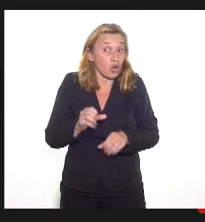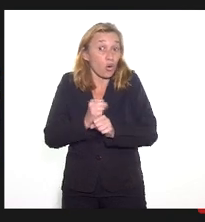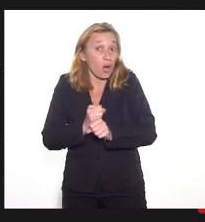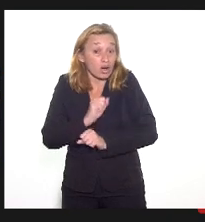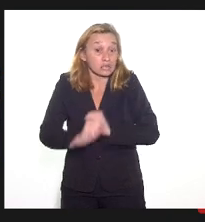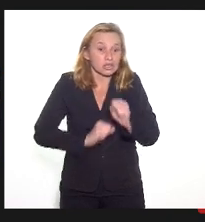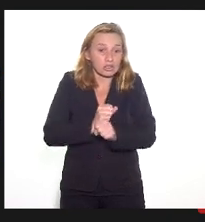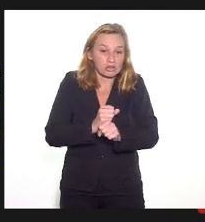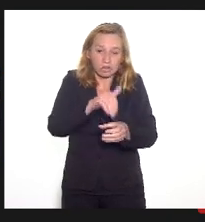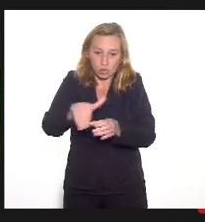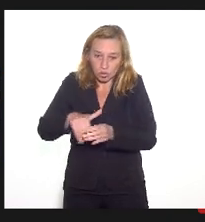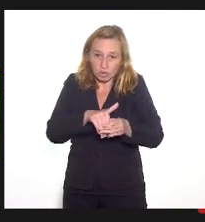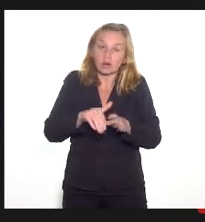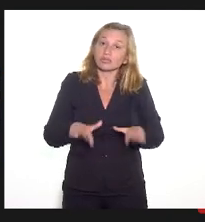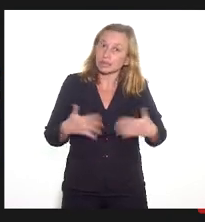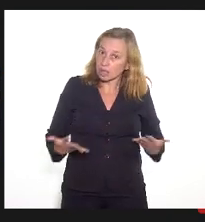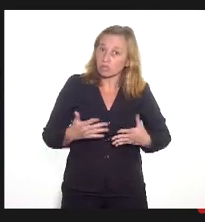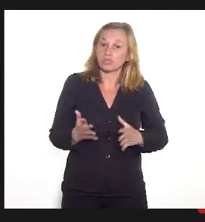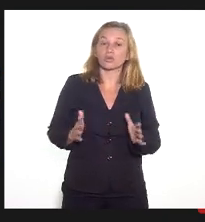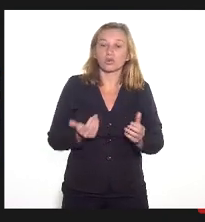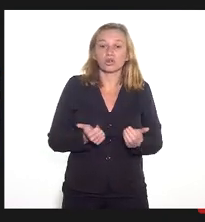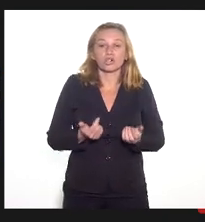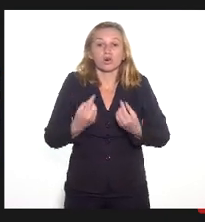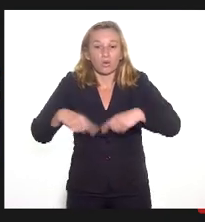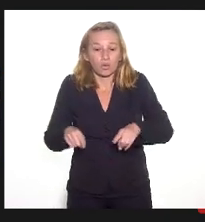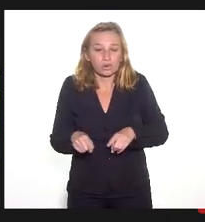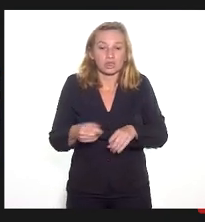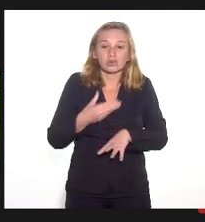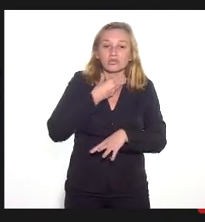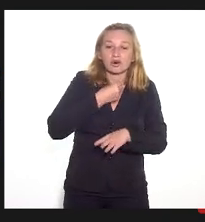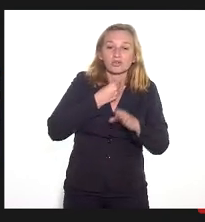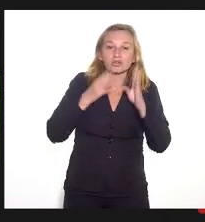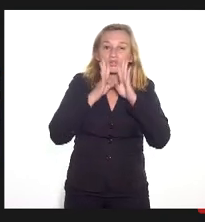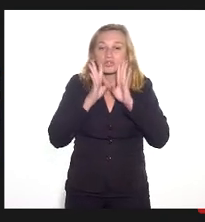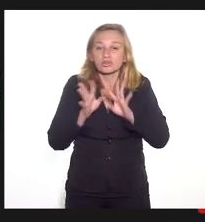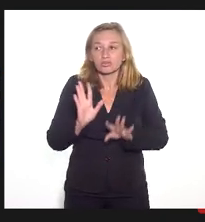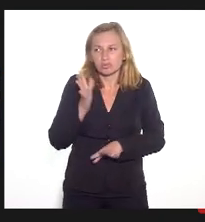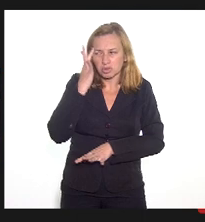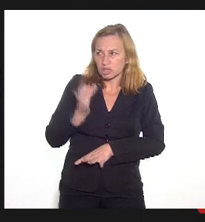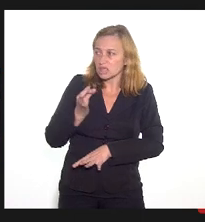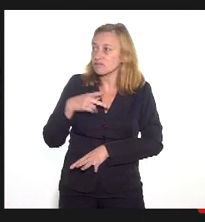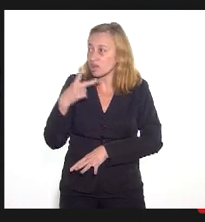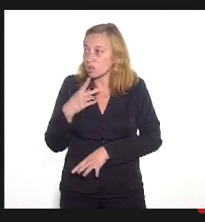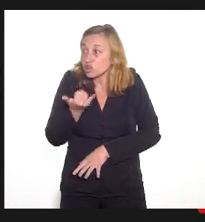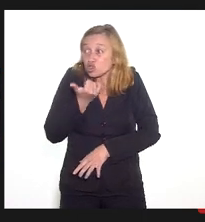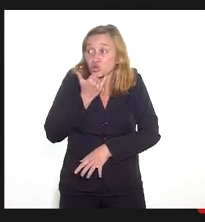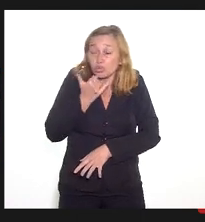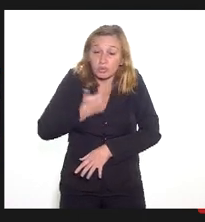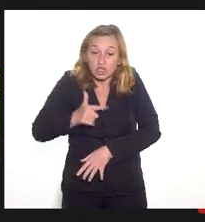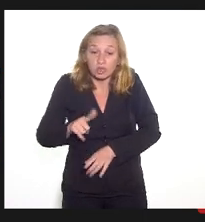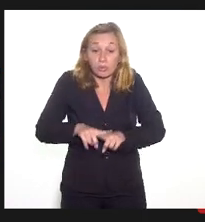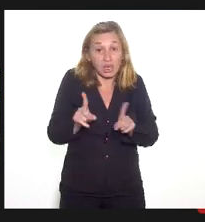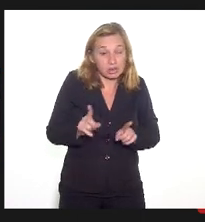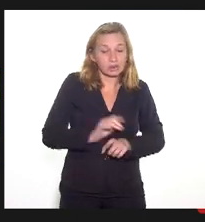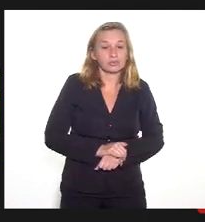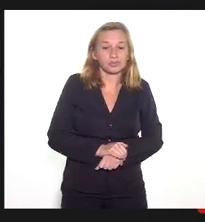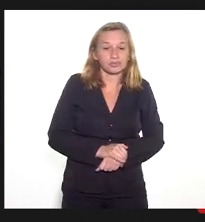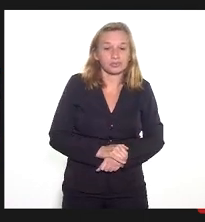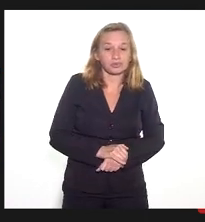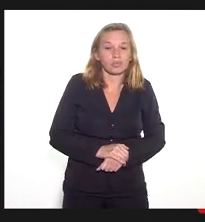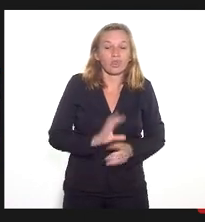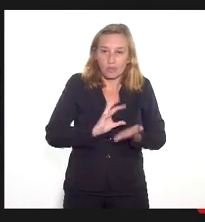no processo eleitoral. Então, assim, o combate às fake news acho que passa muito, não sei se já foi falado, se alguém falou, me desculpa estar repetindo, mas é